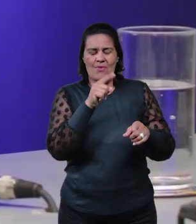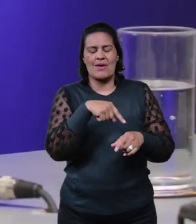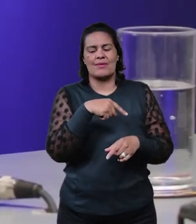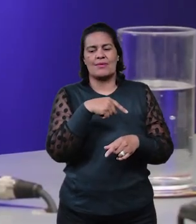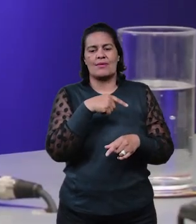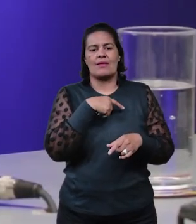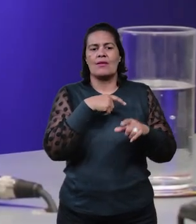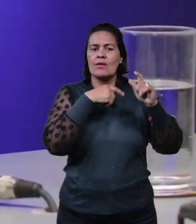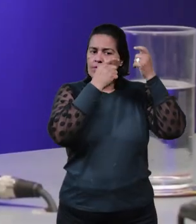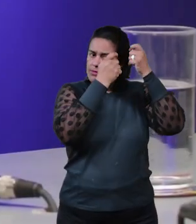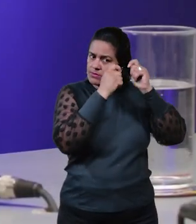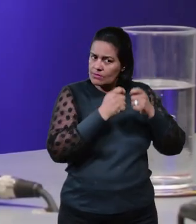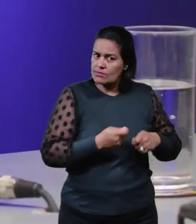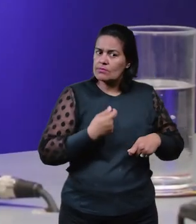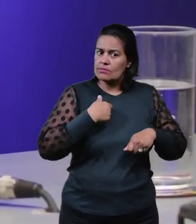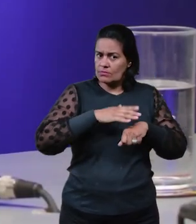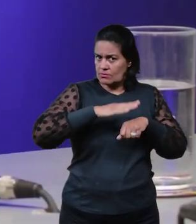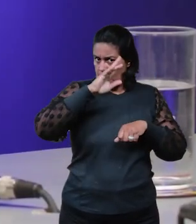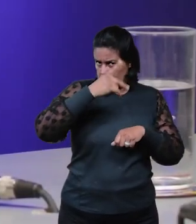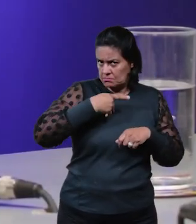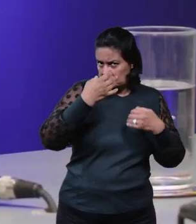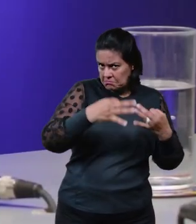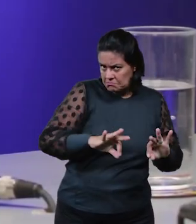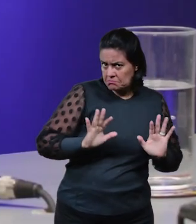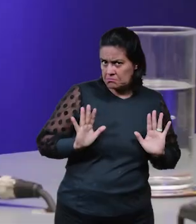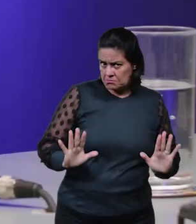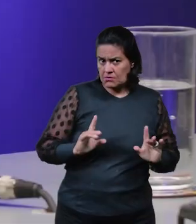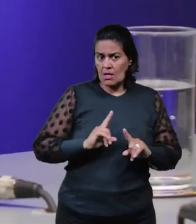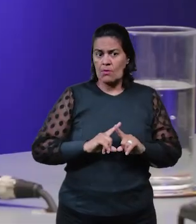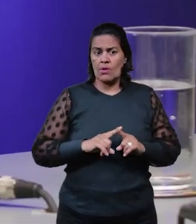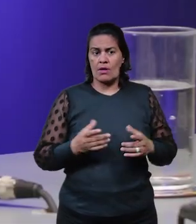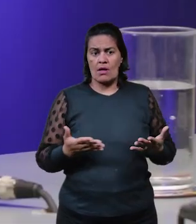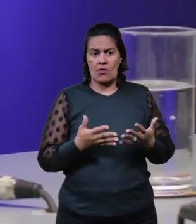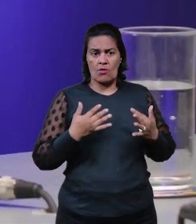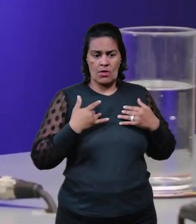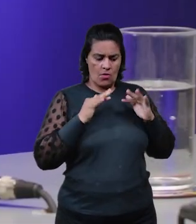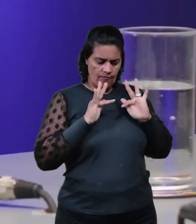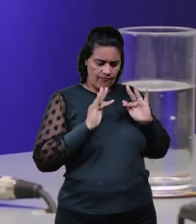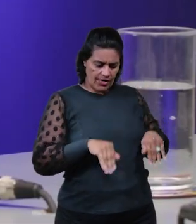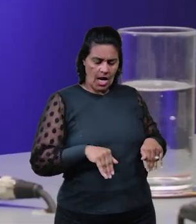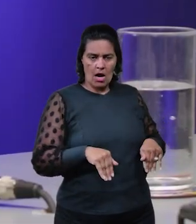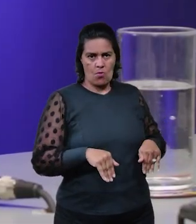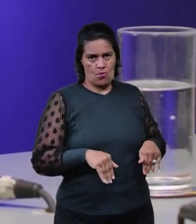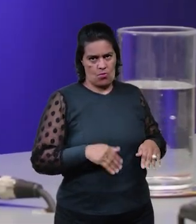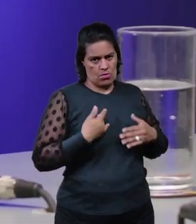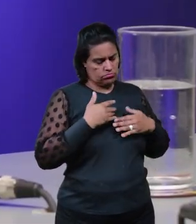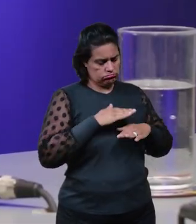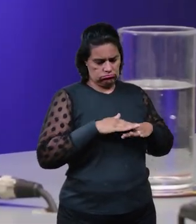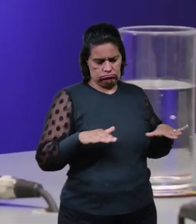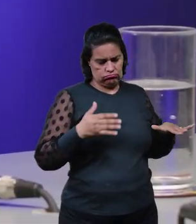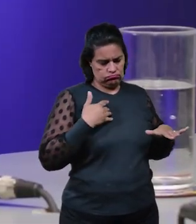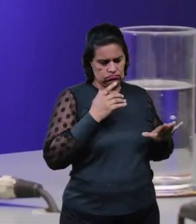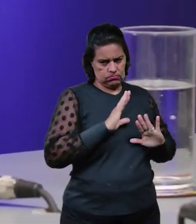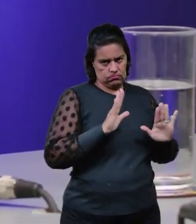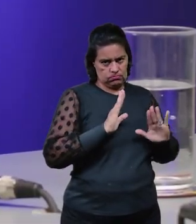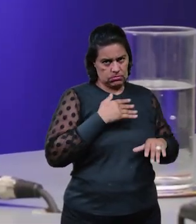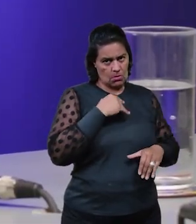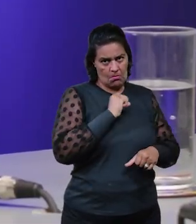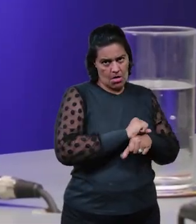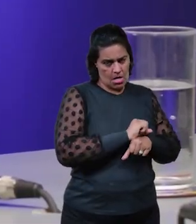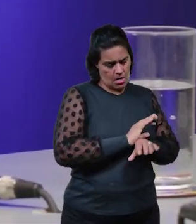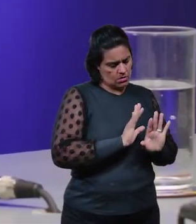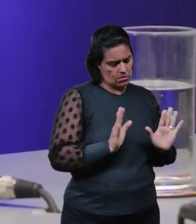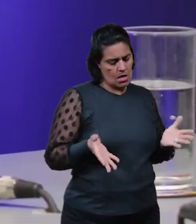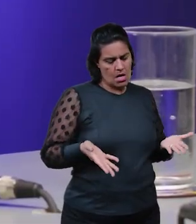uma trançadeira, porque eu tô encerrando minhas atividades enquanto transista, não pretendo mais continuar